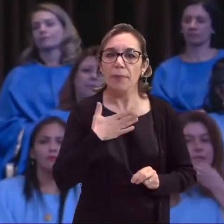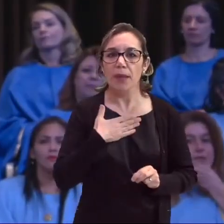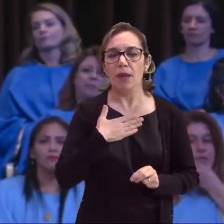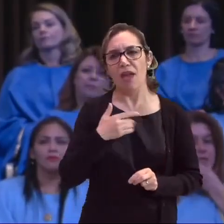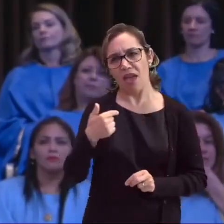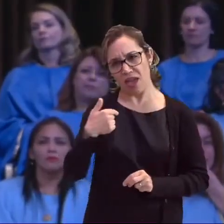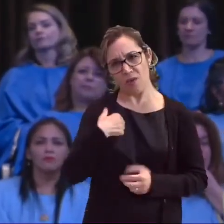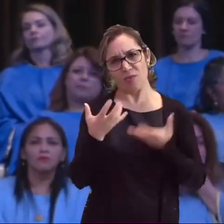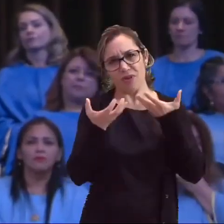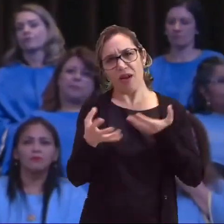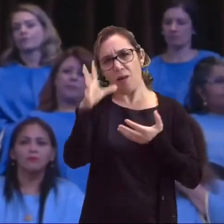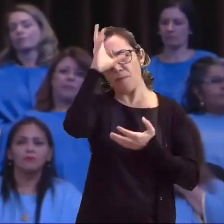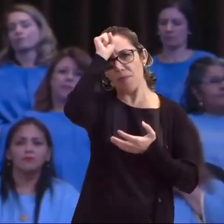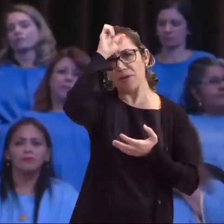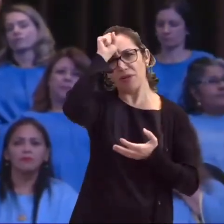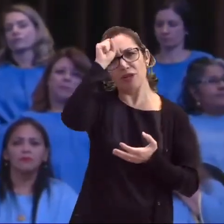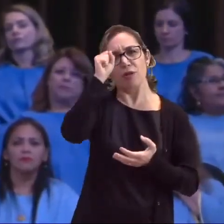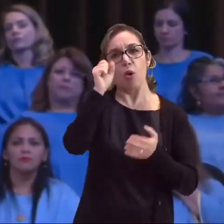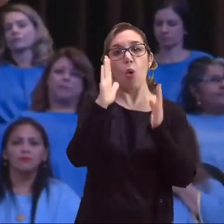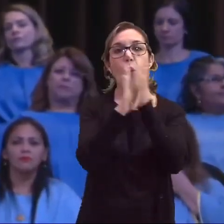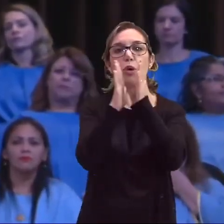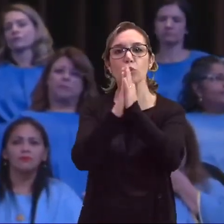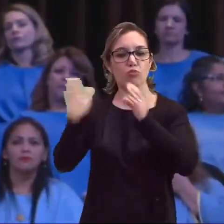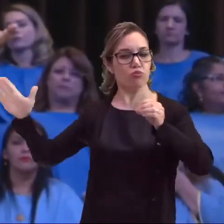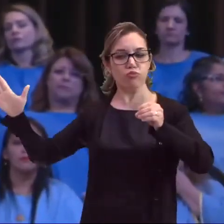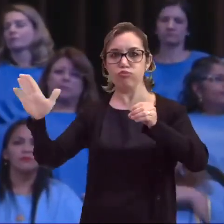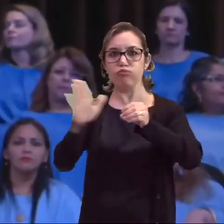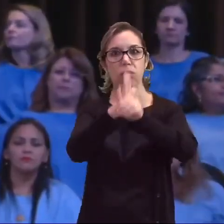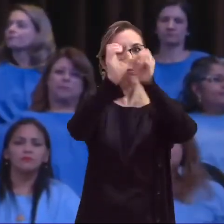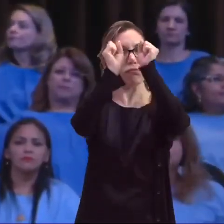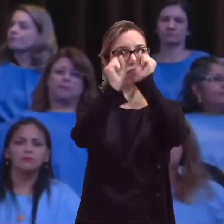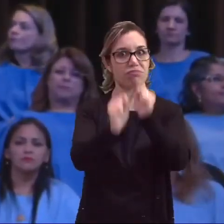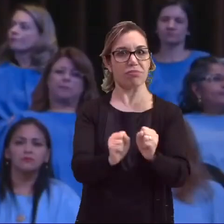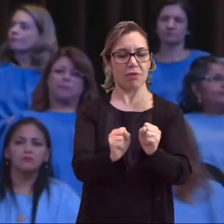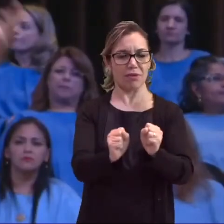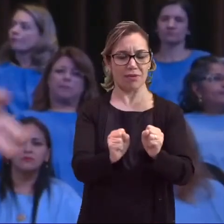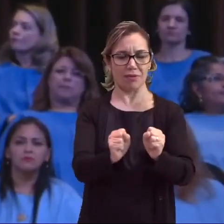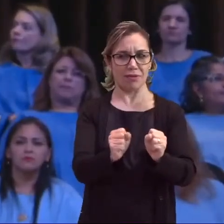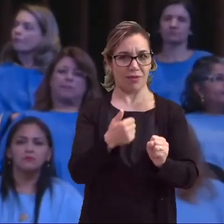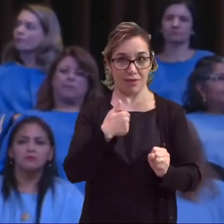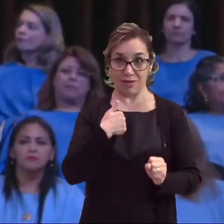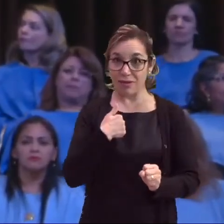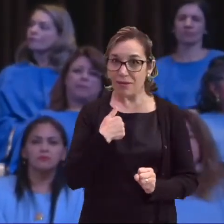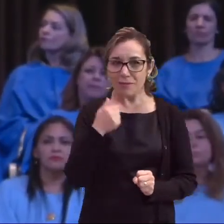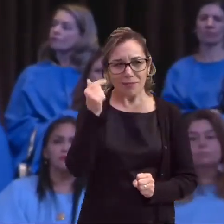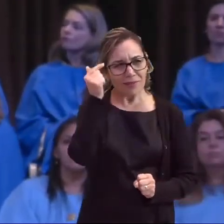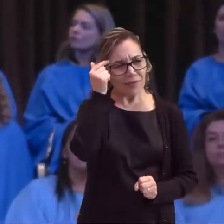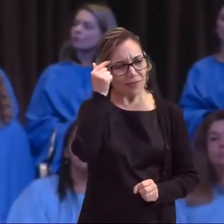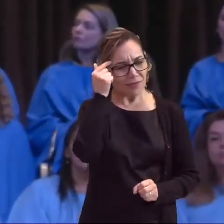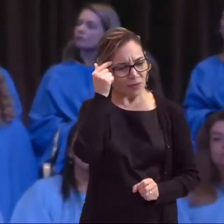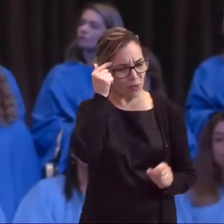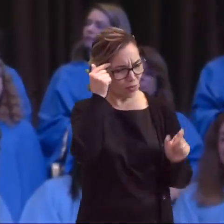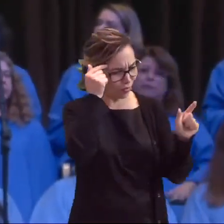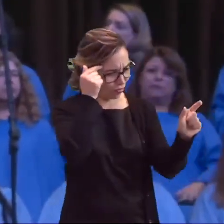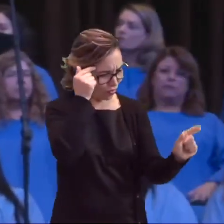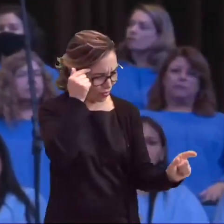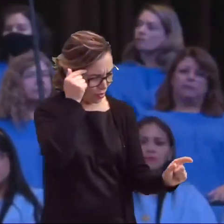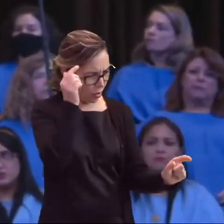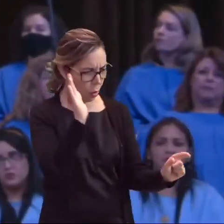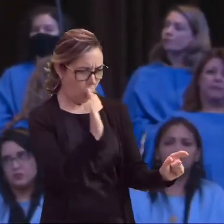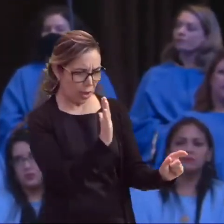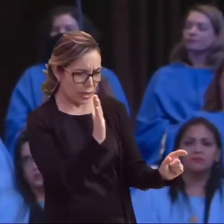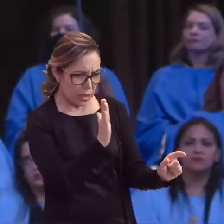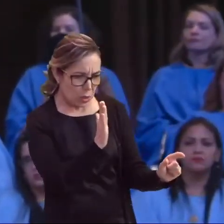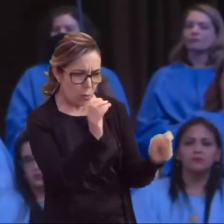e aí eu falei assim não entendi o que que você quer dizer com isso sabe pastora tô vivendo uma situação muito